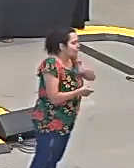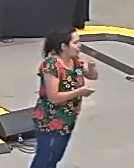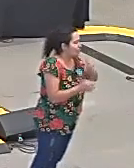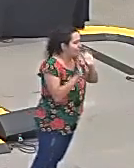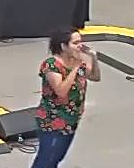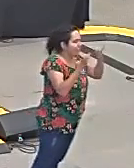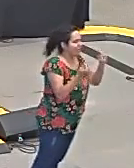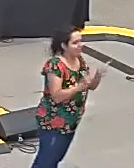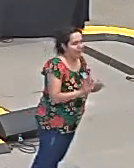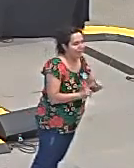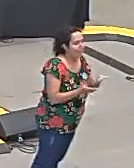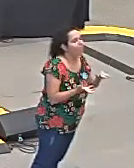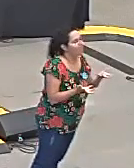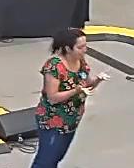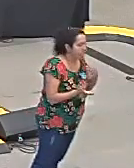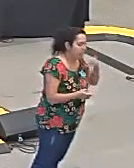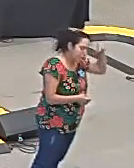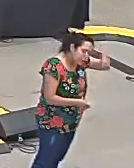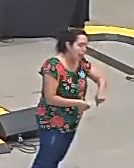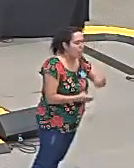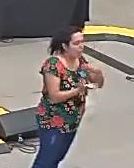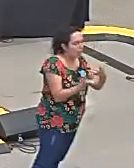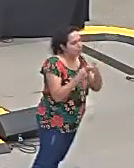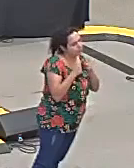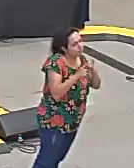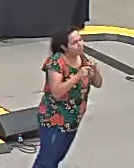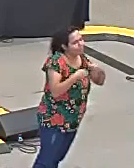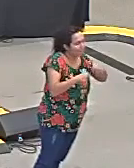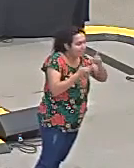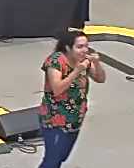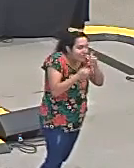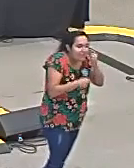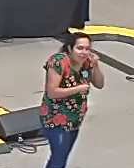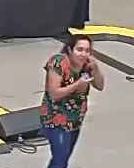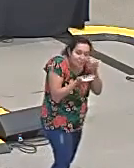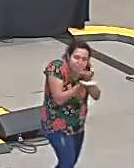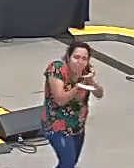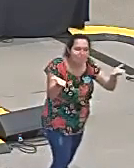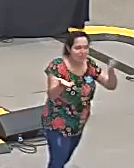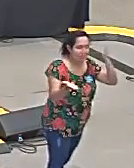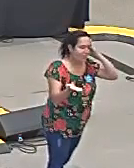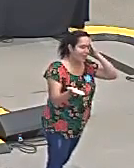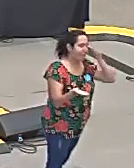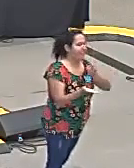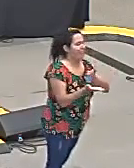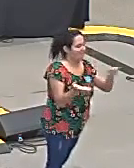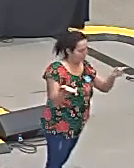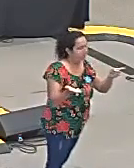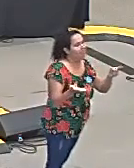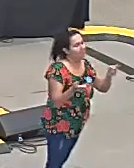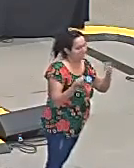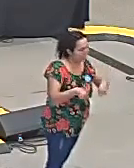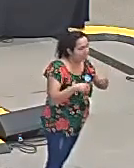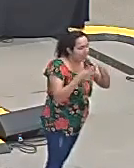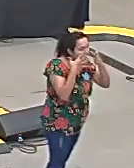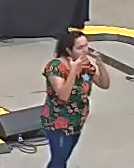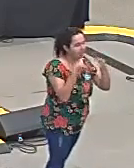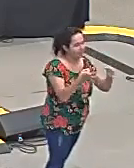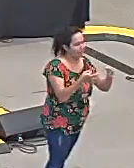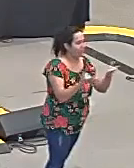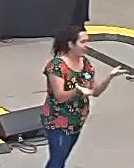mesma cidade, nos mesmos locais. E é por isso que eu estou aqui para reclamar e pedir para que vocês